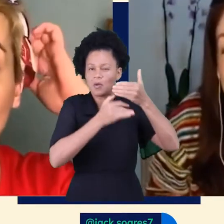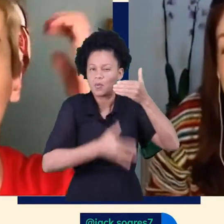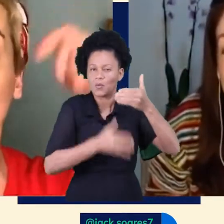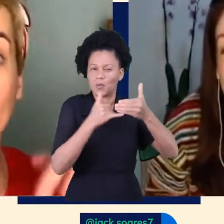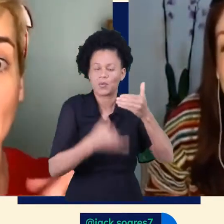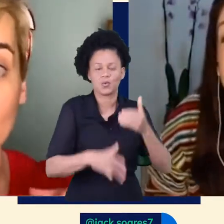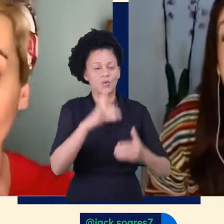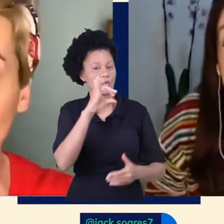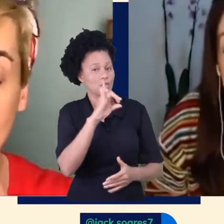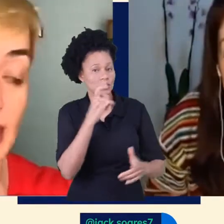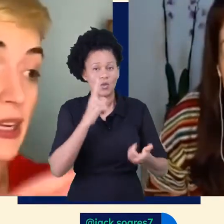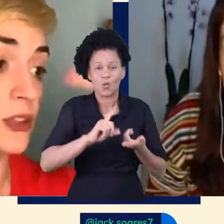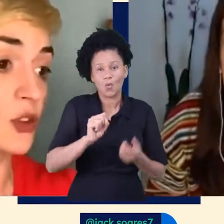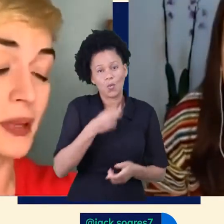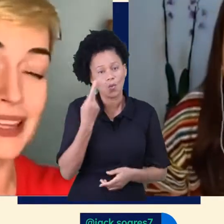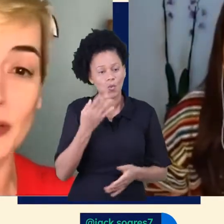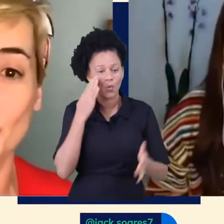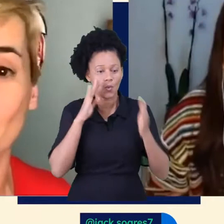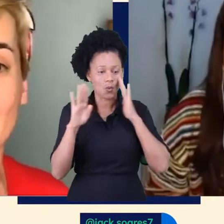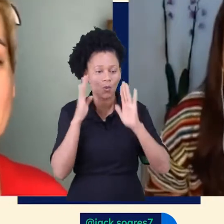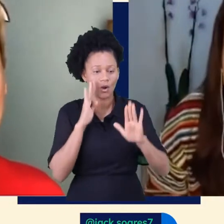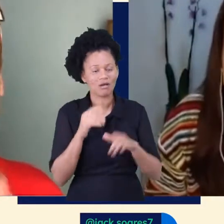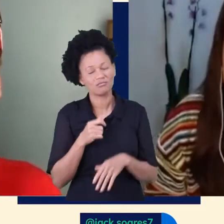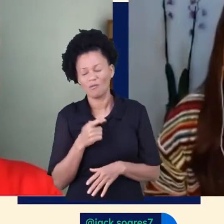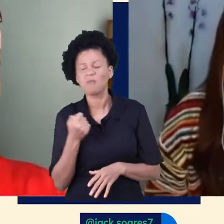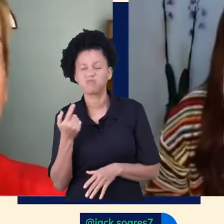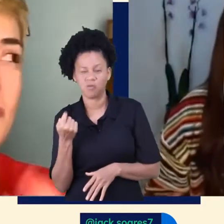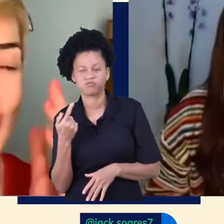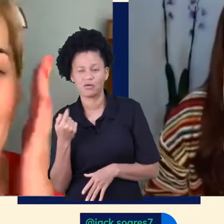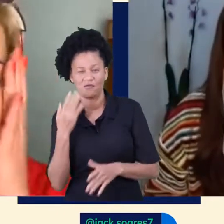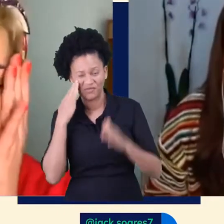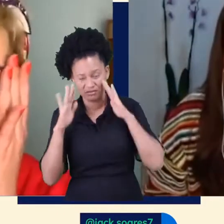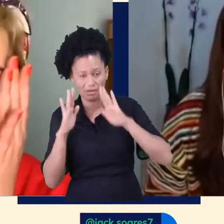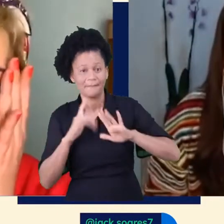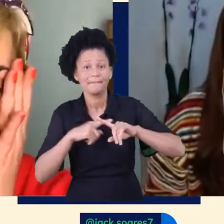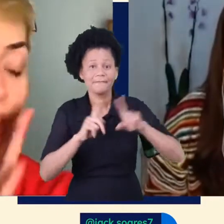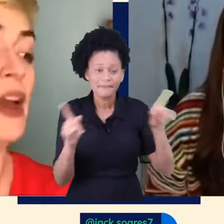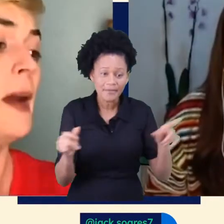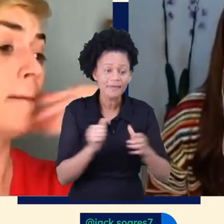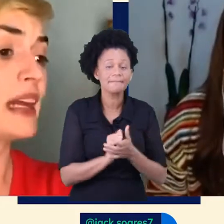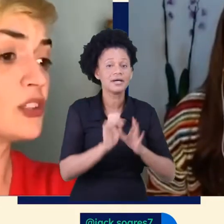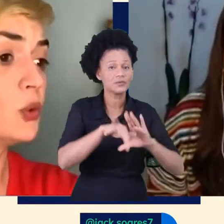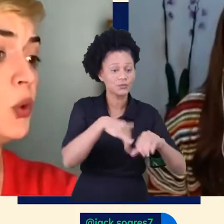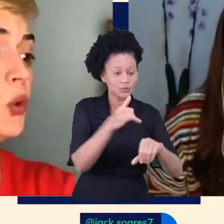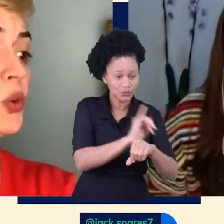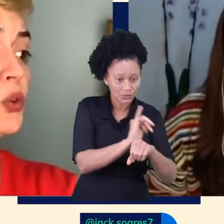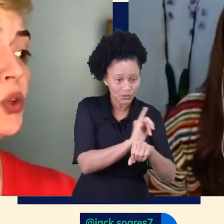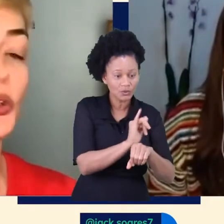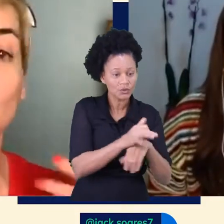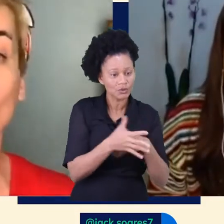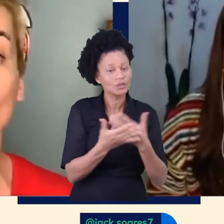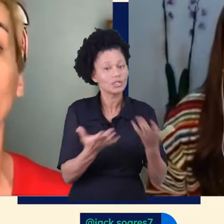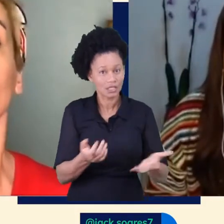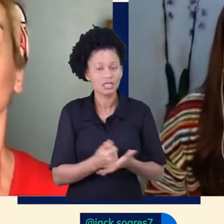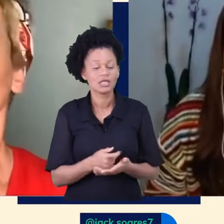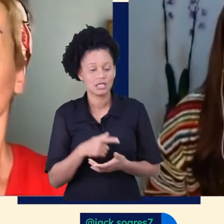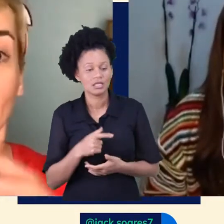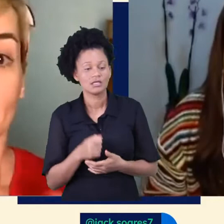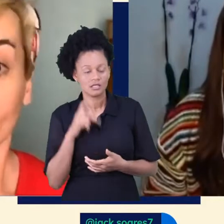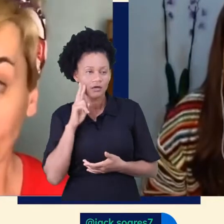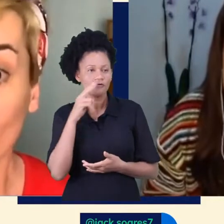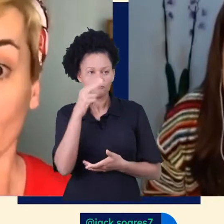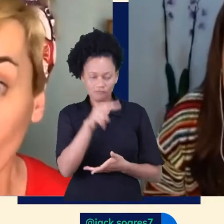podem mandar nos comentários aqui do Instagram, nos comentários do Facebook. Facebook acaba que eu não mexo tanto, mas do